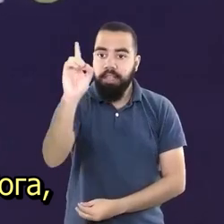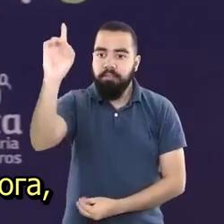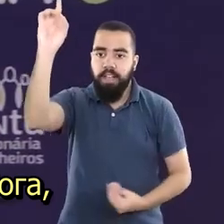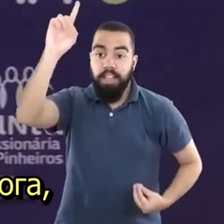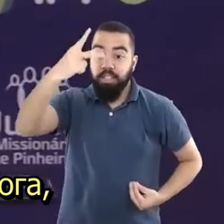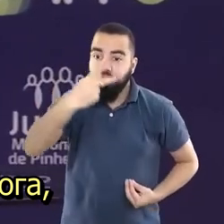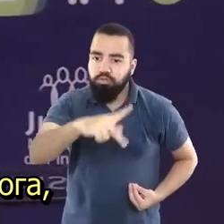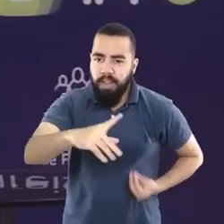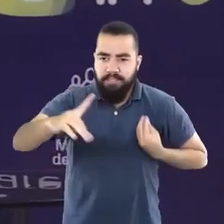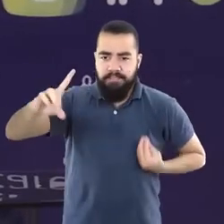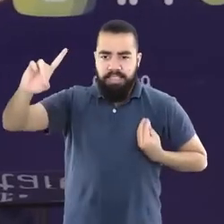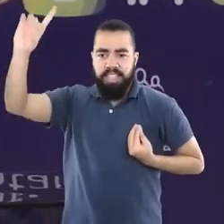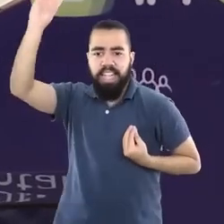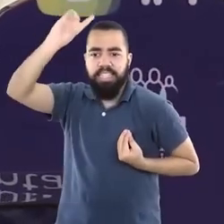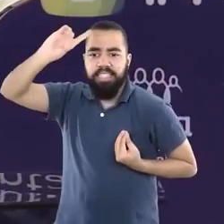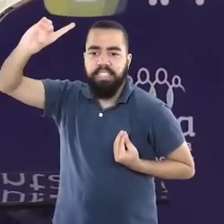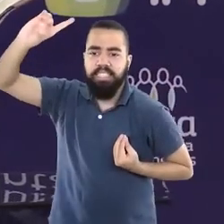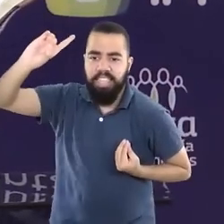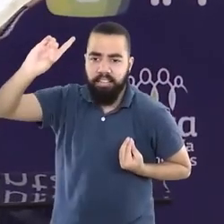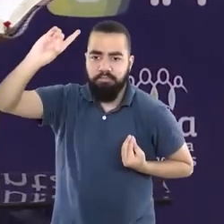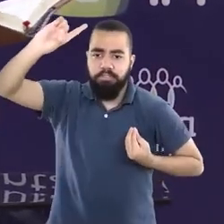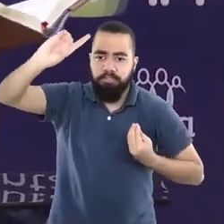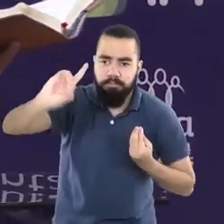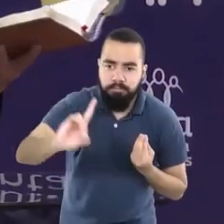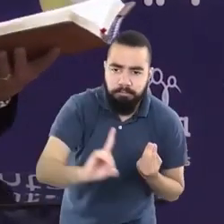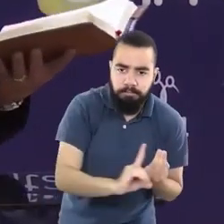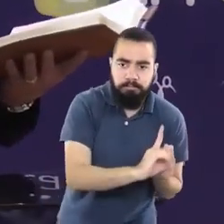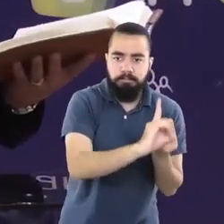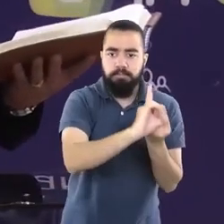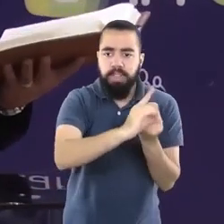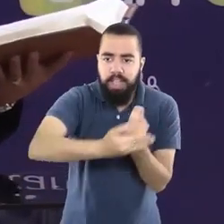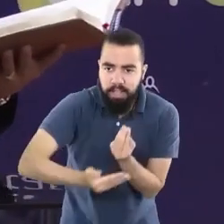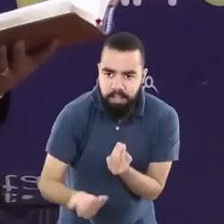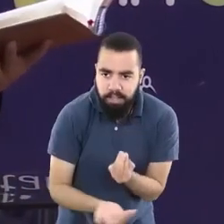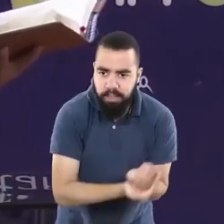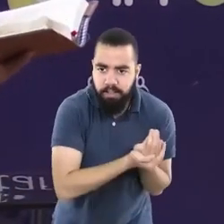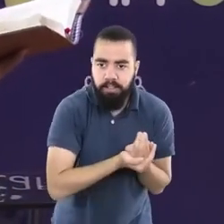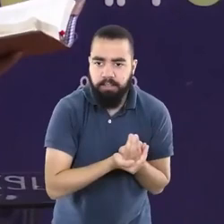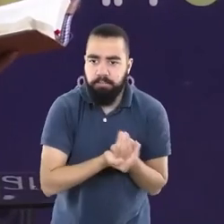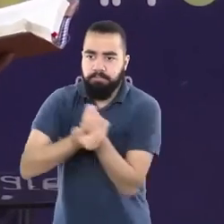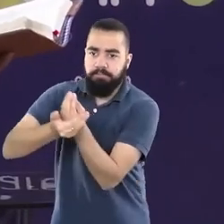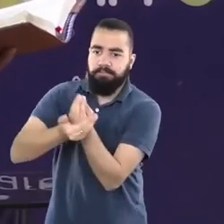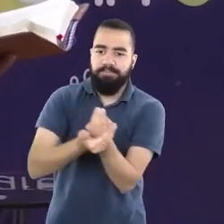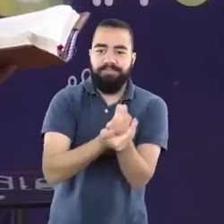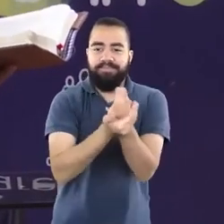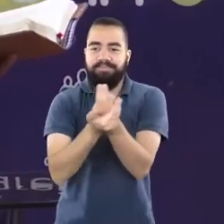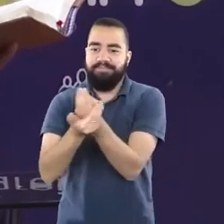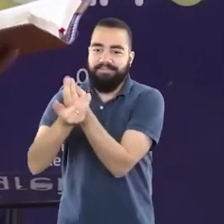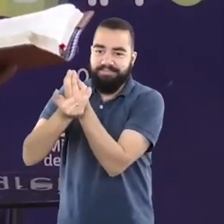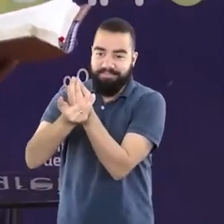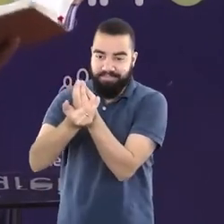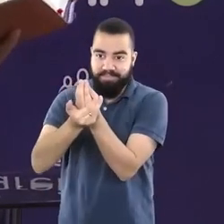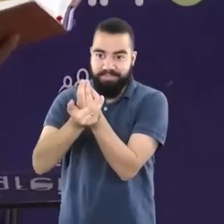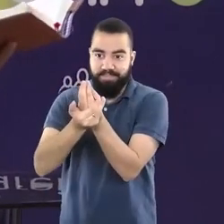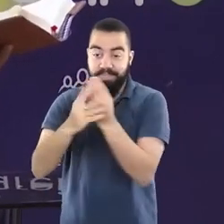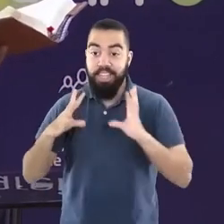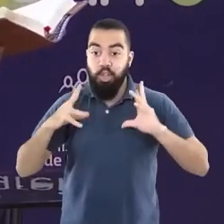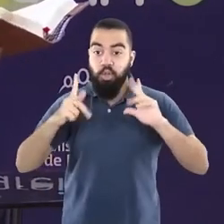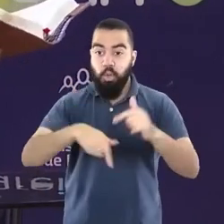Deus Todo-Poderoso e Ele está trabalhando por você e não contra você, para que todas as coisas cooperem para o seu